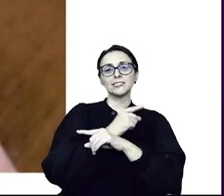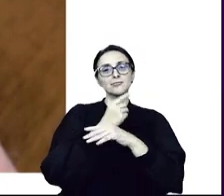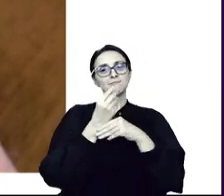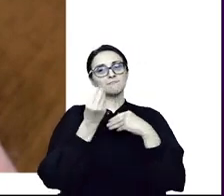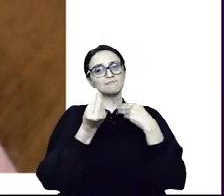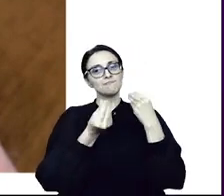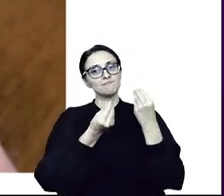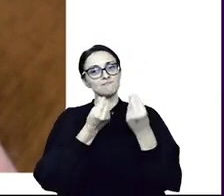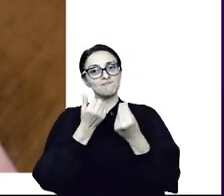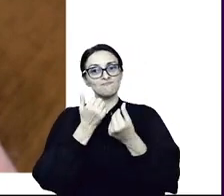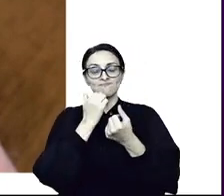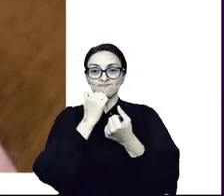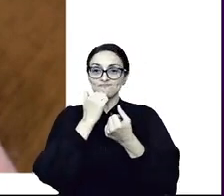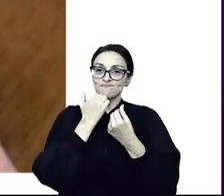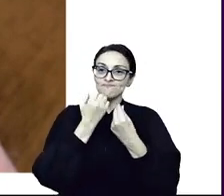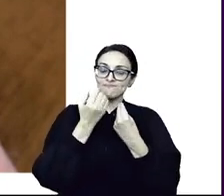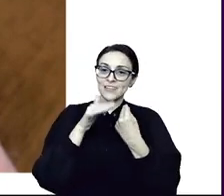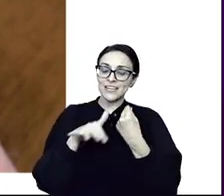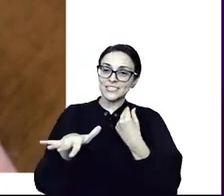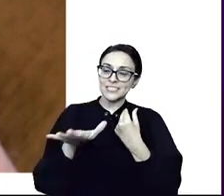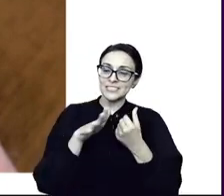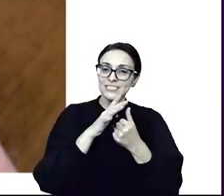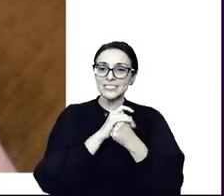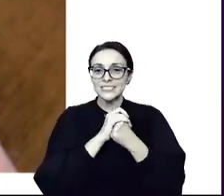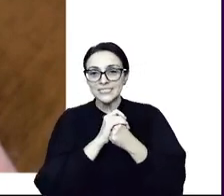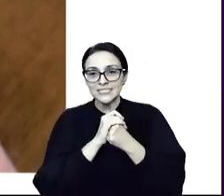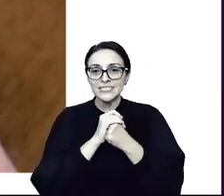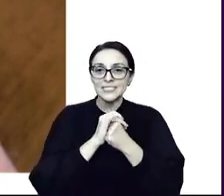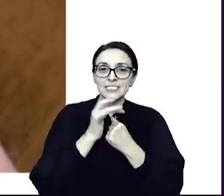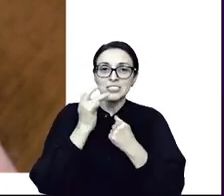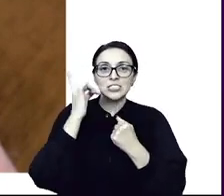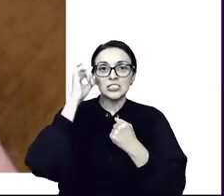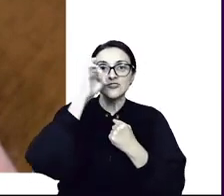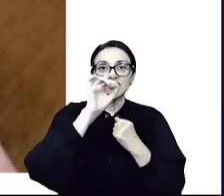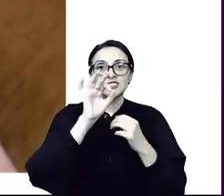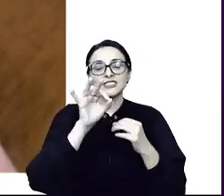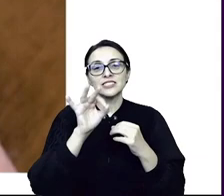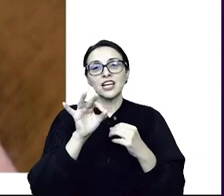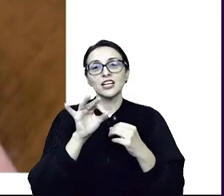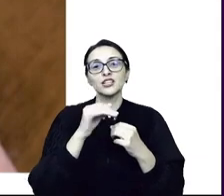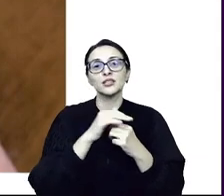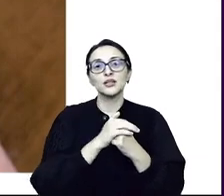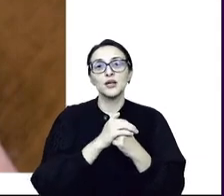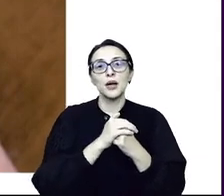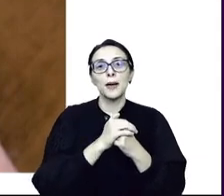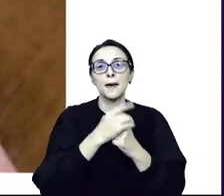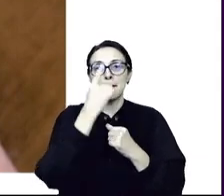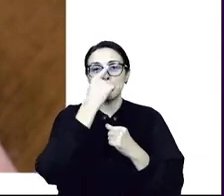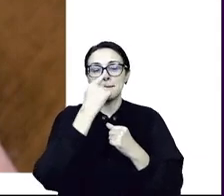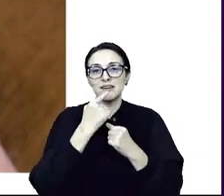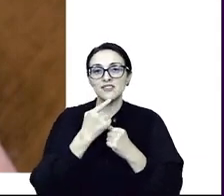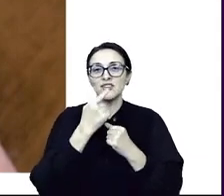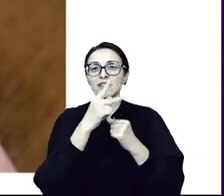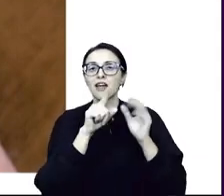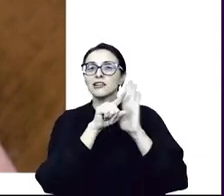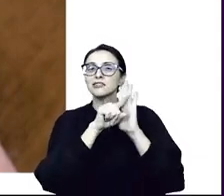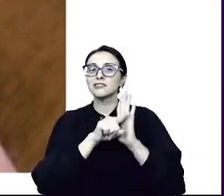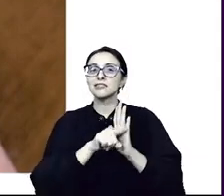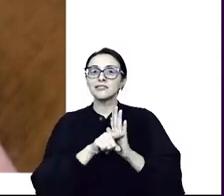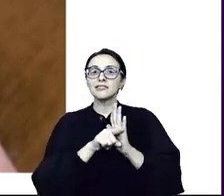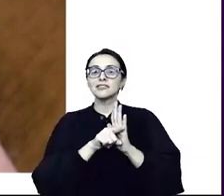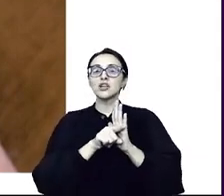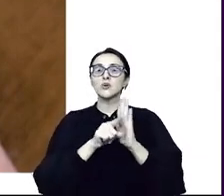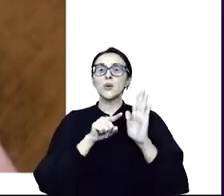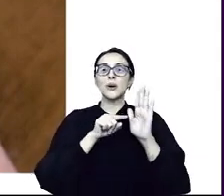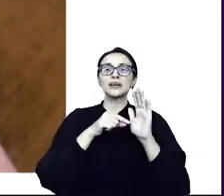cientificamente eu falaria isso, mas isso que eu estou falando, eu correlacionaria o perfil do freguês com o